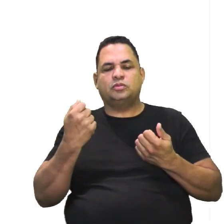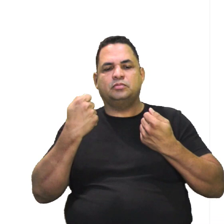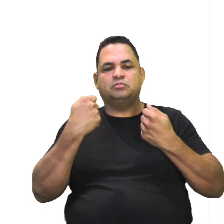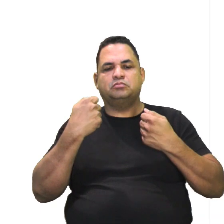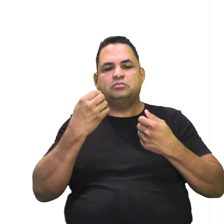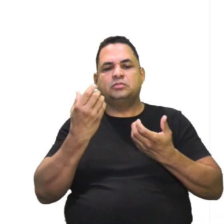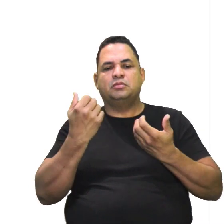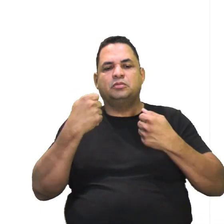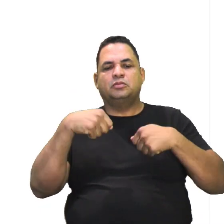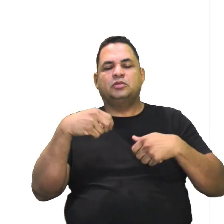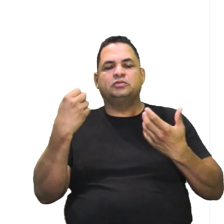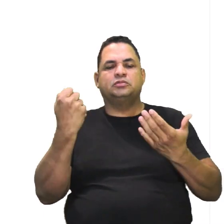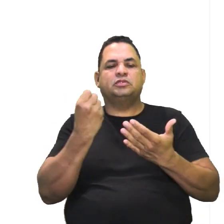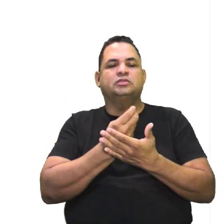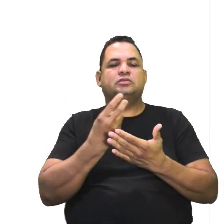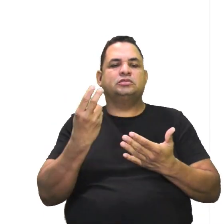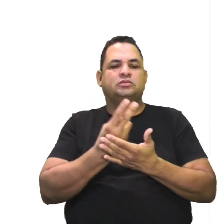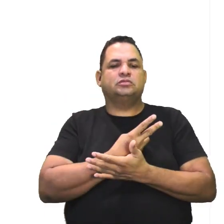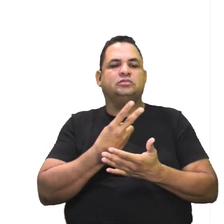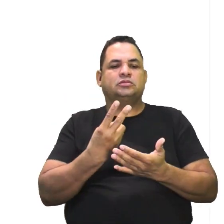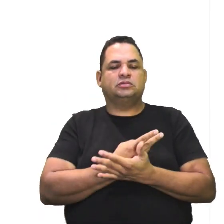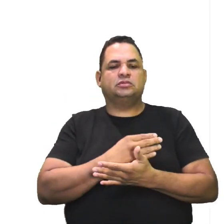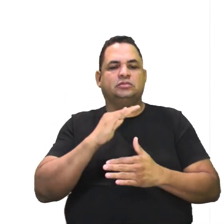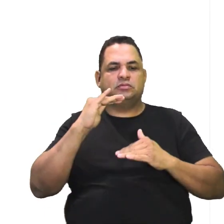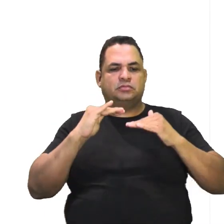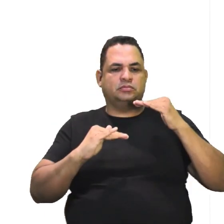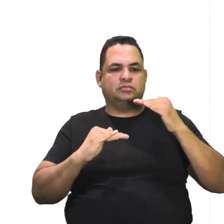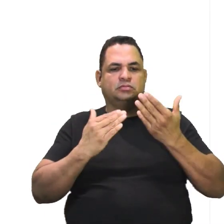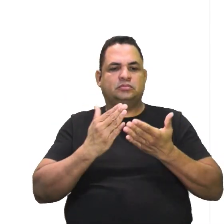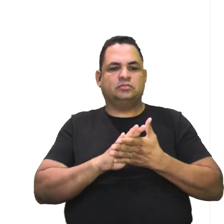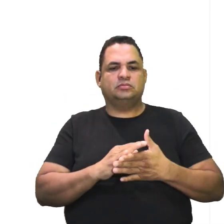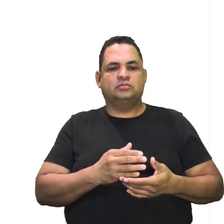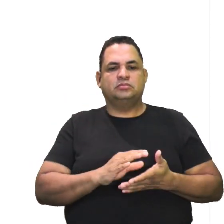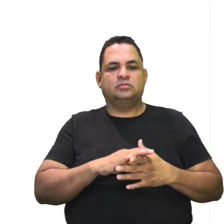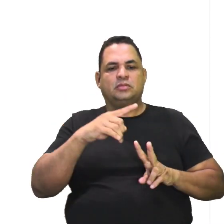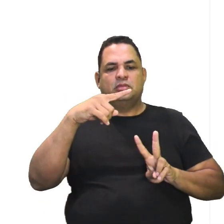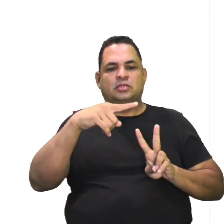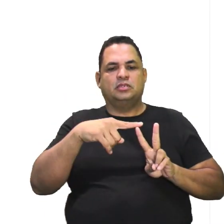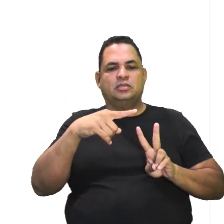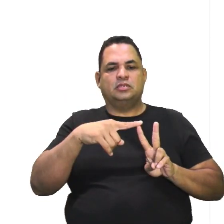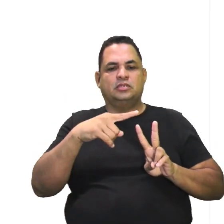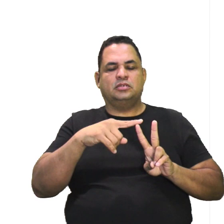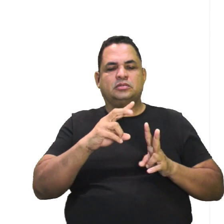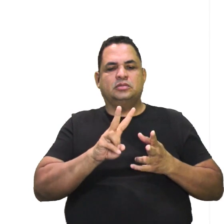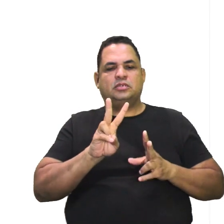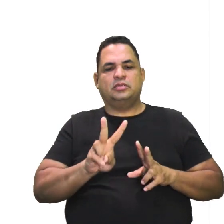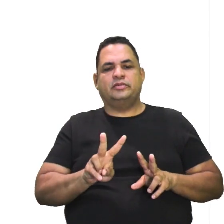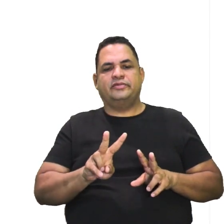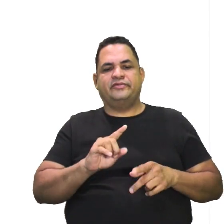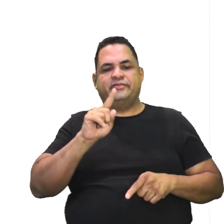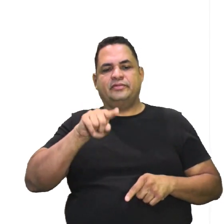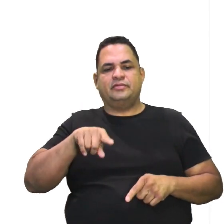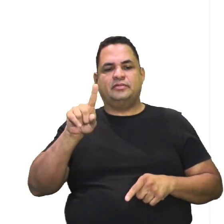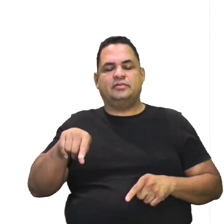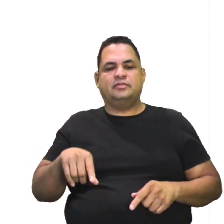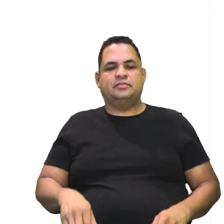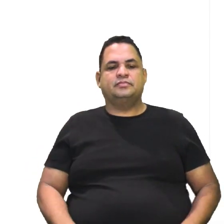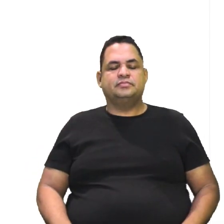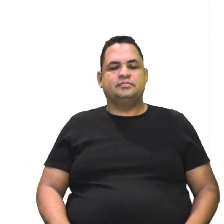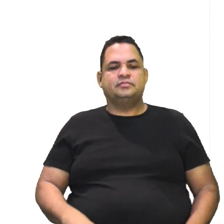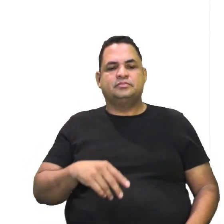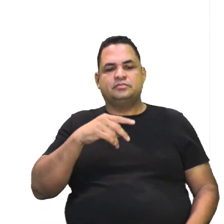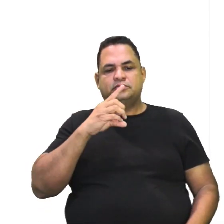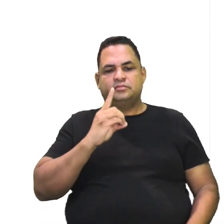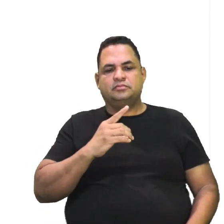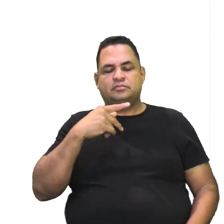devendo nada. É DP, né? O desvio padrão é a minha raiz da variância. Então, meu desvio padrão